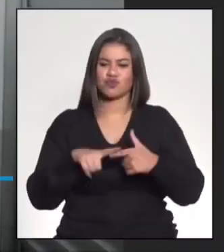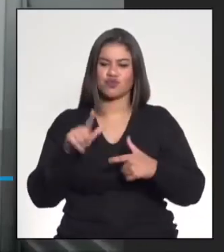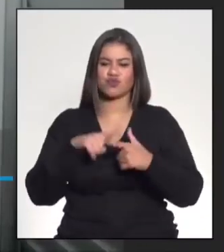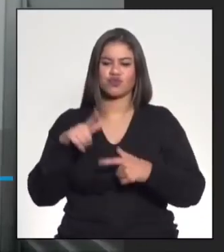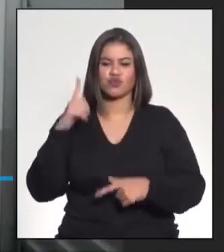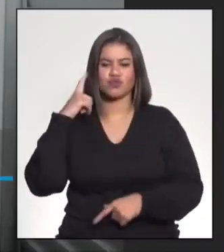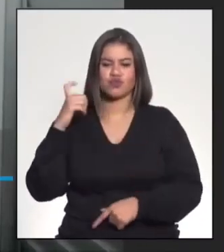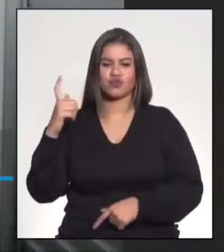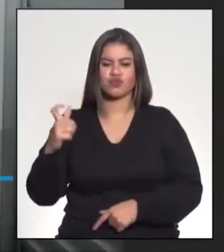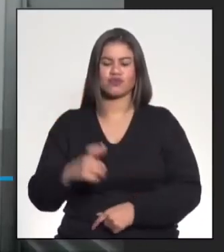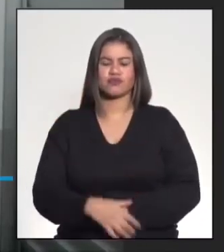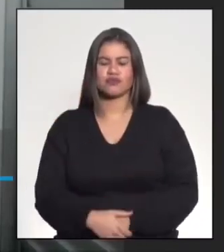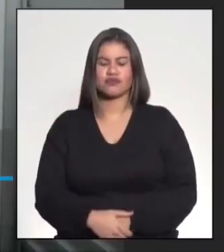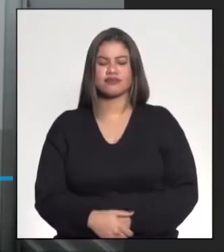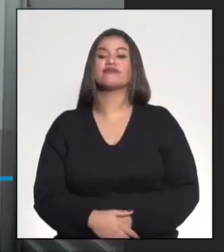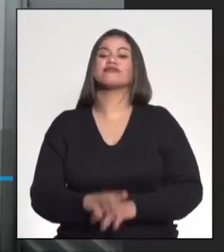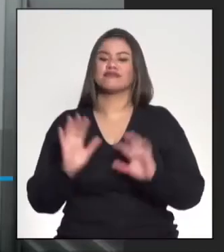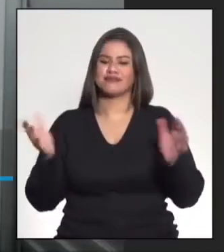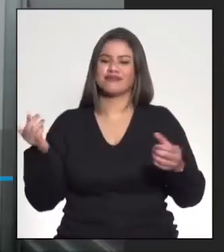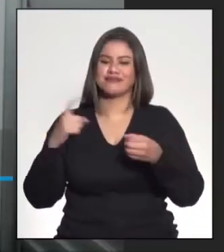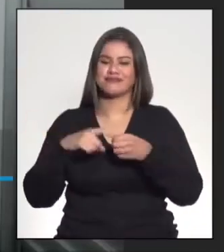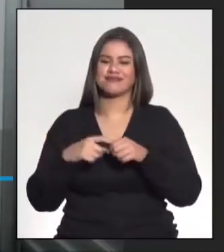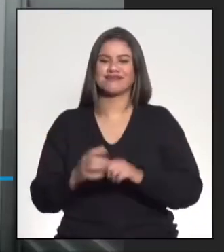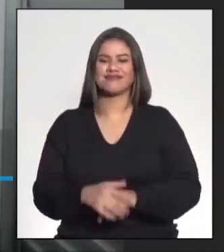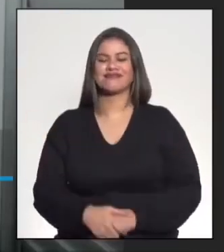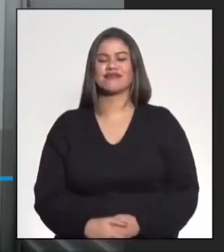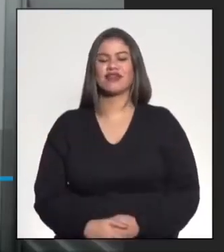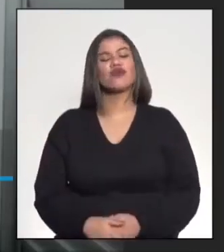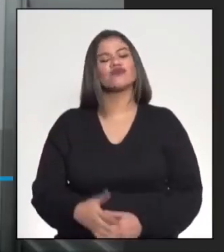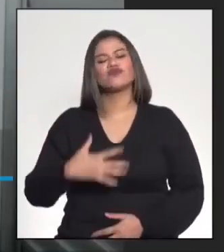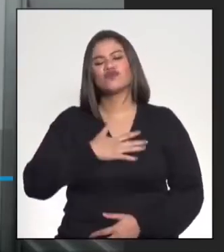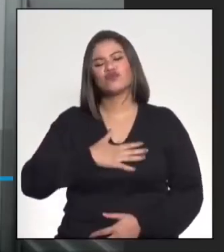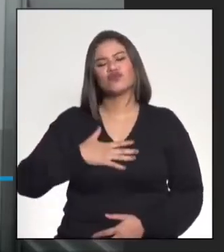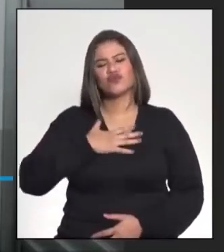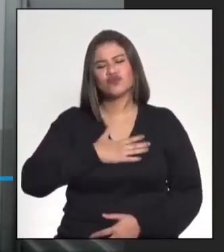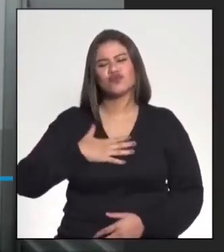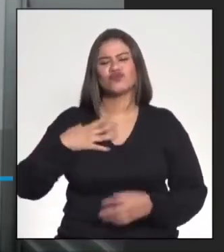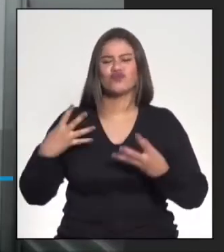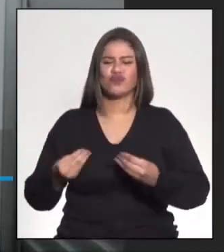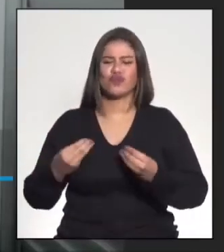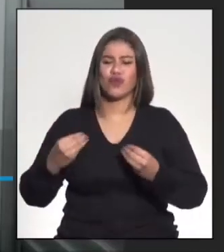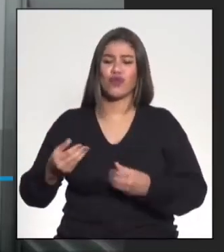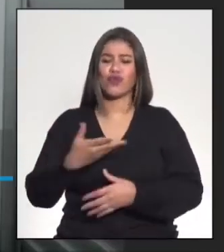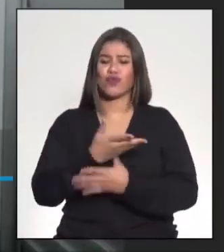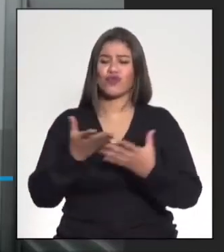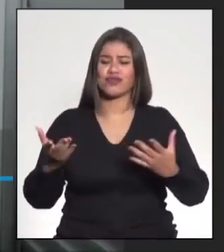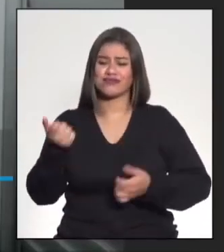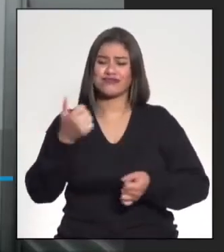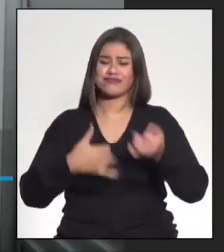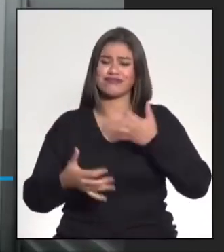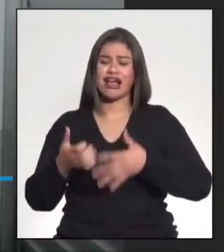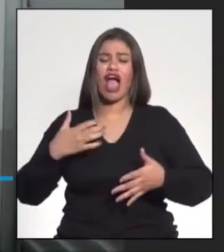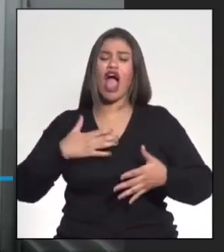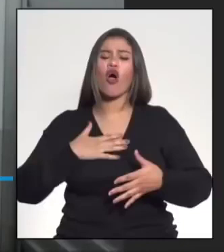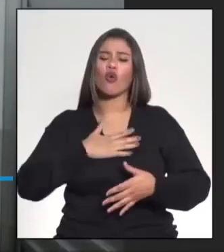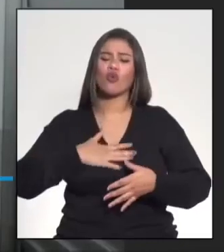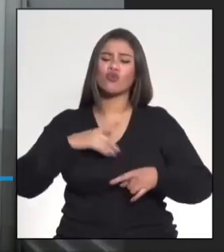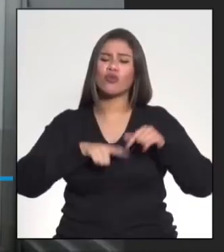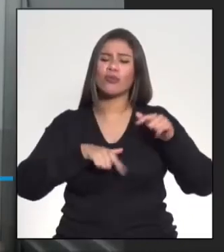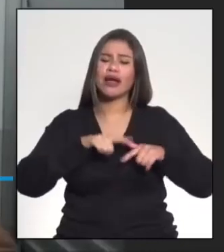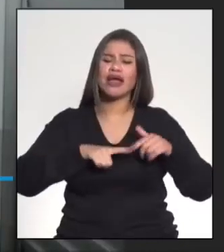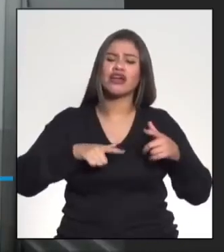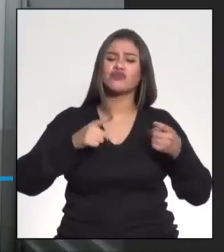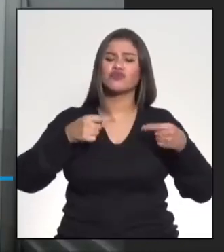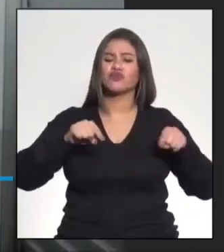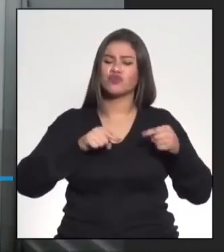gostei muito, eu fico muito feliz quando vocês dividem essas coisas comigo. Olha, professor, eu toco instrumento musical, eu